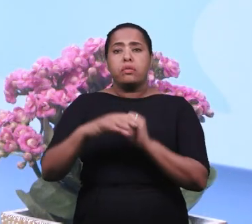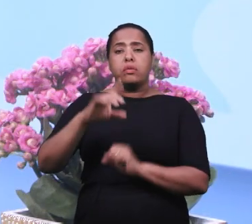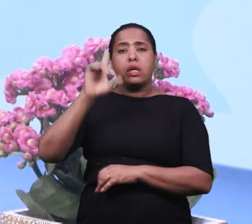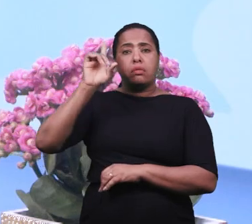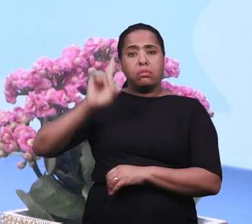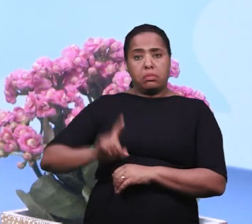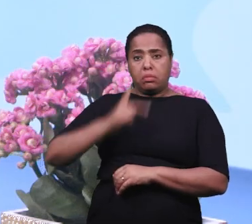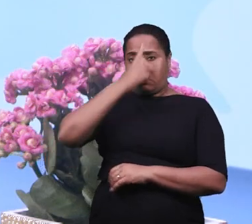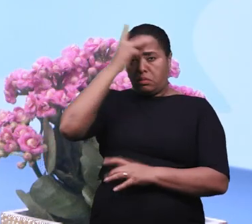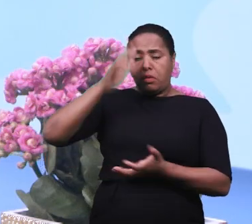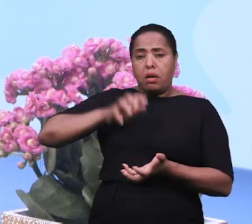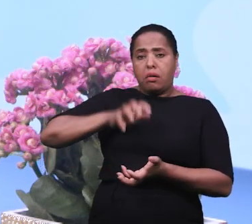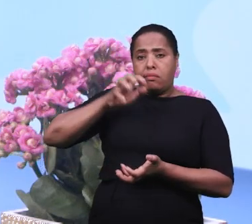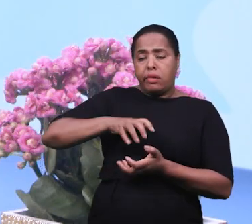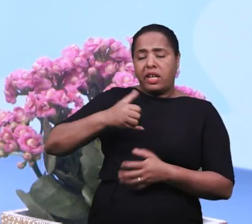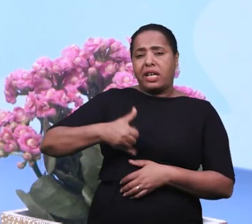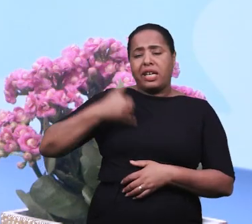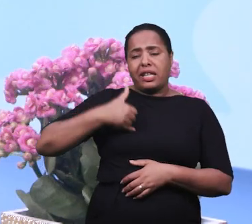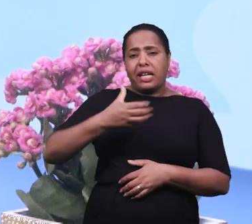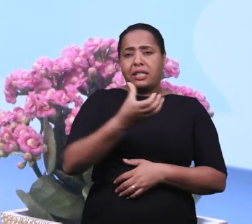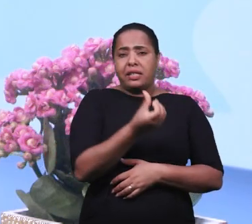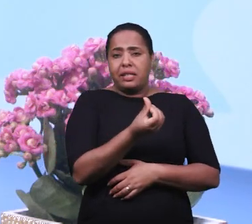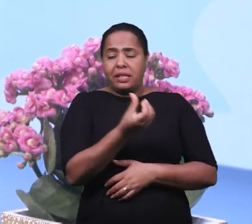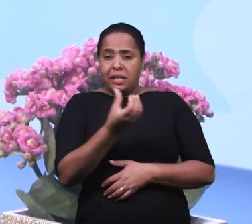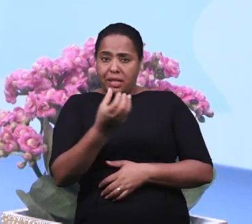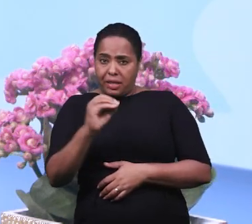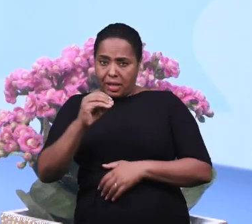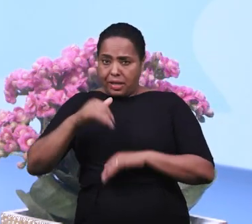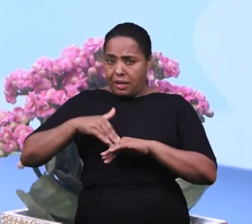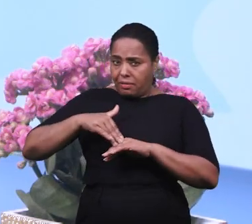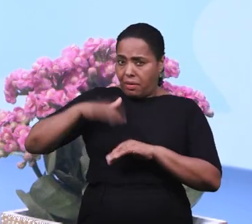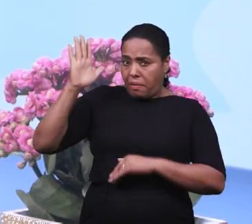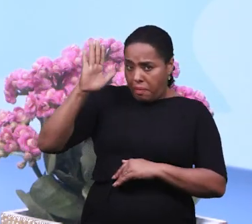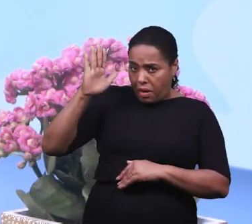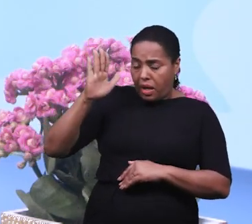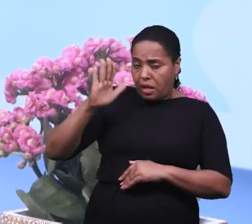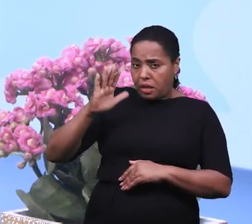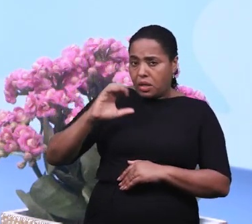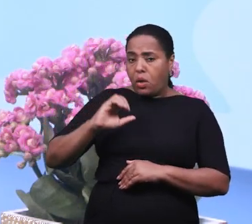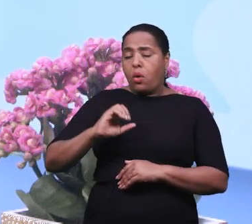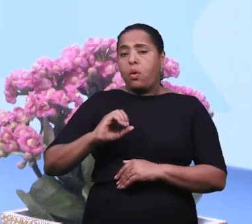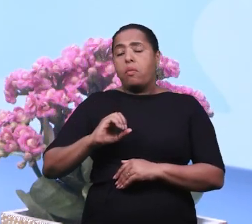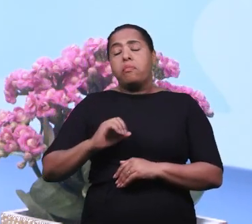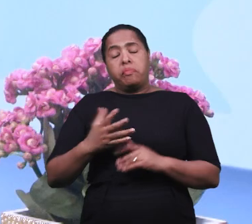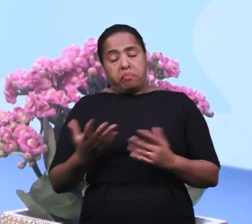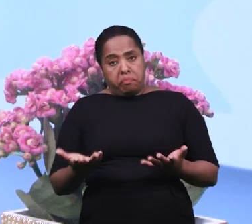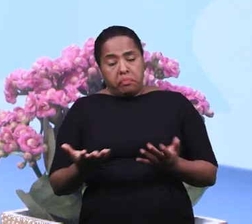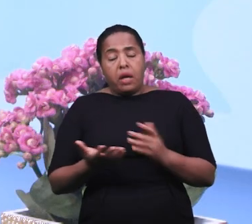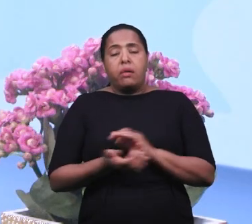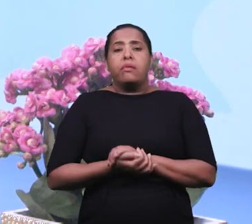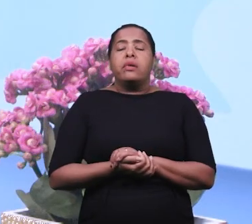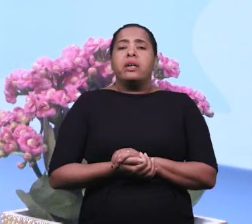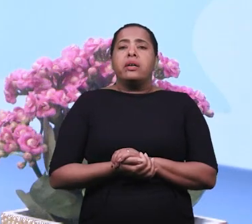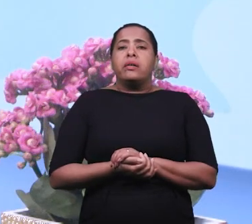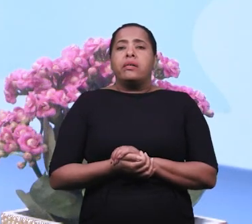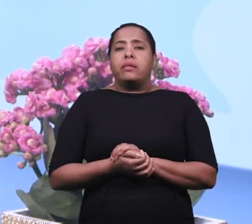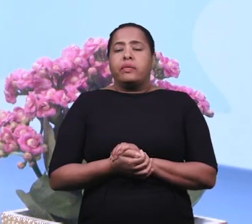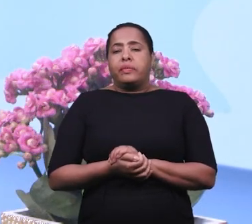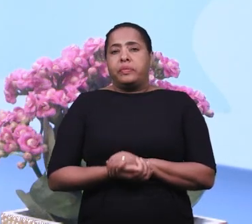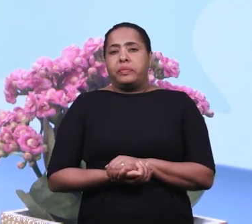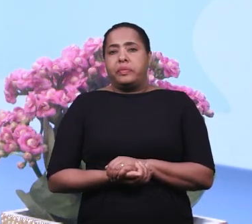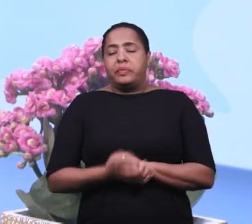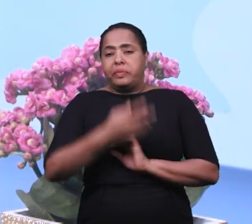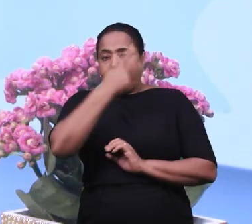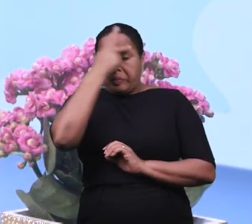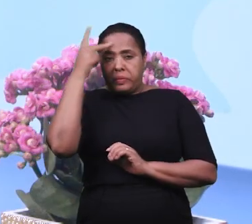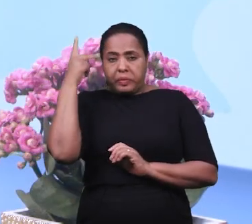pessoas idosas, que são aquelas com idade de 60 anos a mais, de 60 ou mais de 60 anos. E a gente tem,